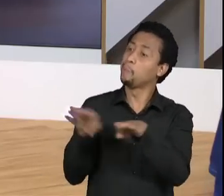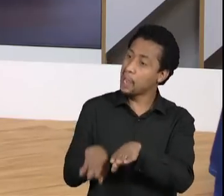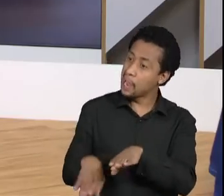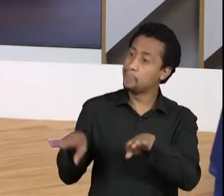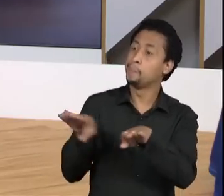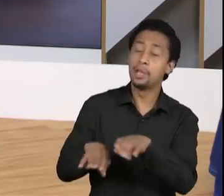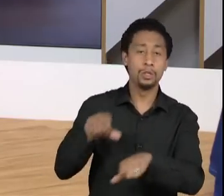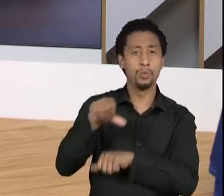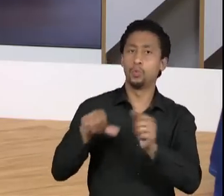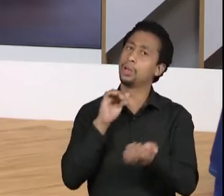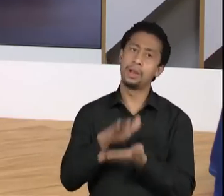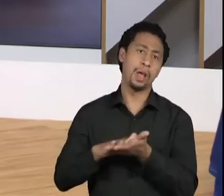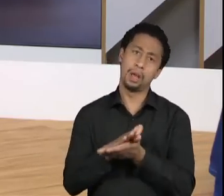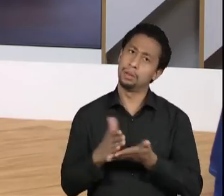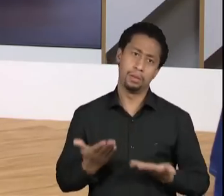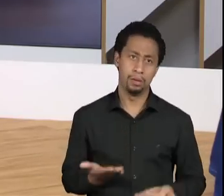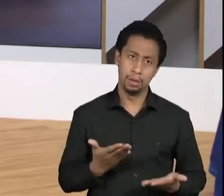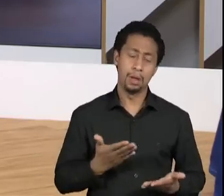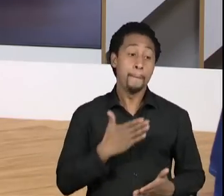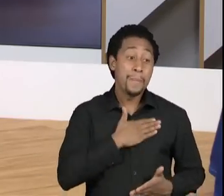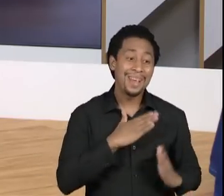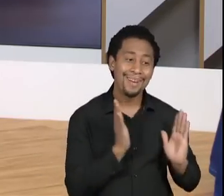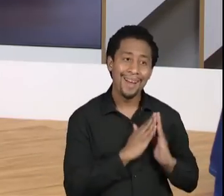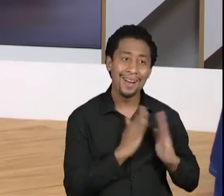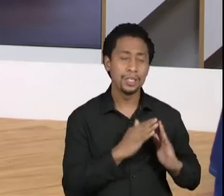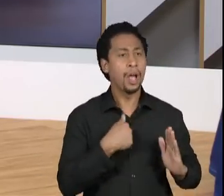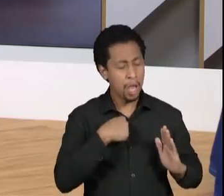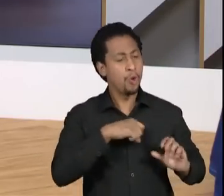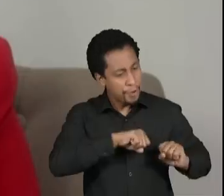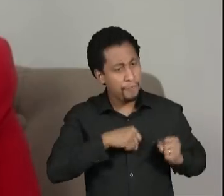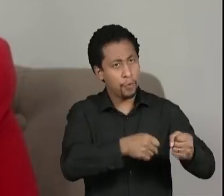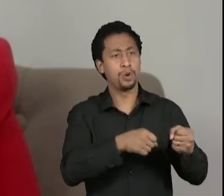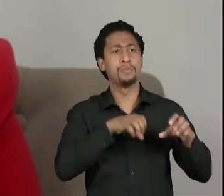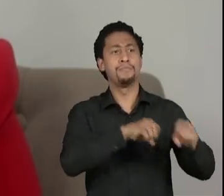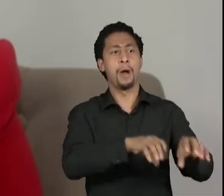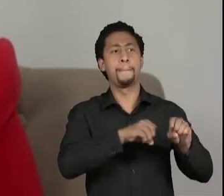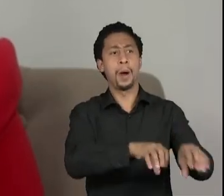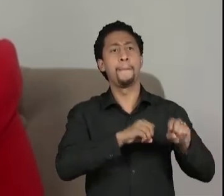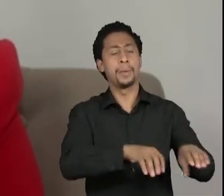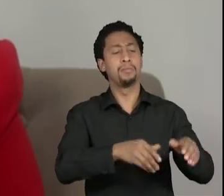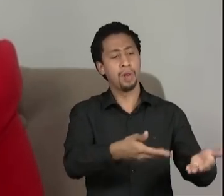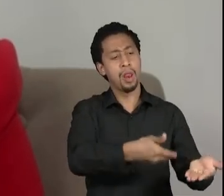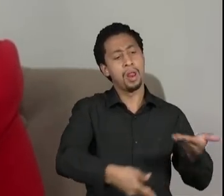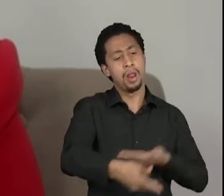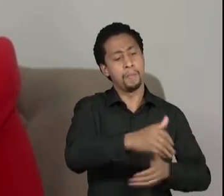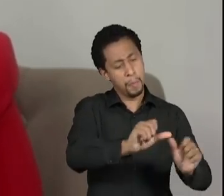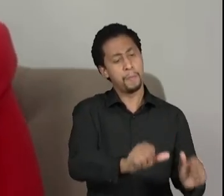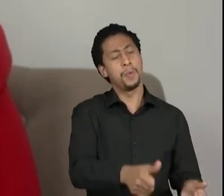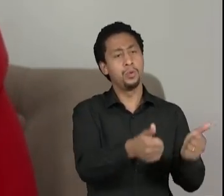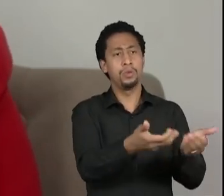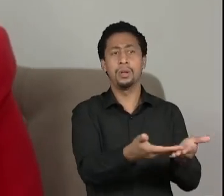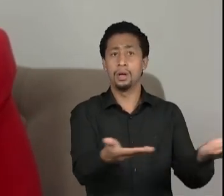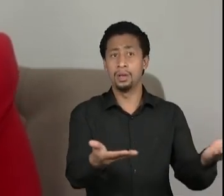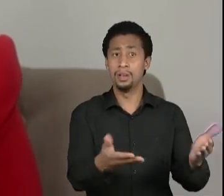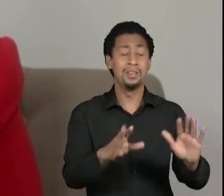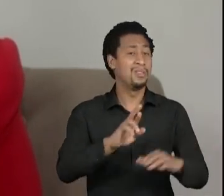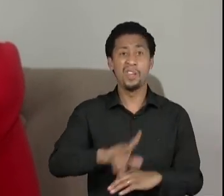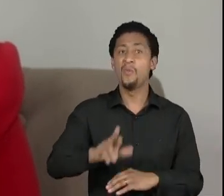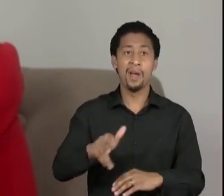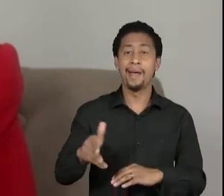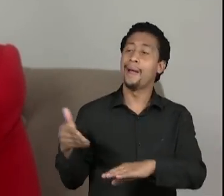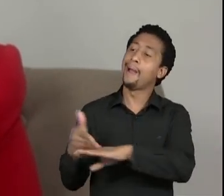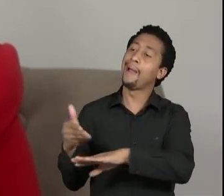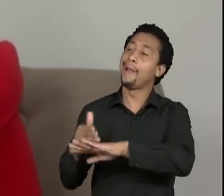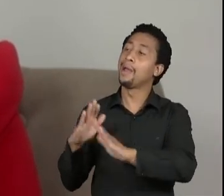educação domiciliar, eu dou o passo de maior esforço para que essa coletividade seja beneficiada. E não me sento, né,